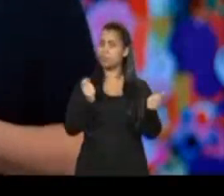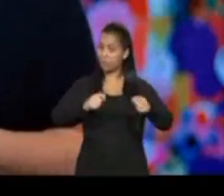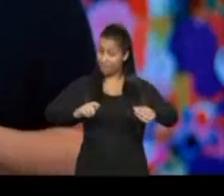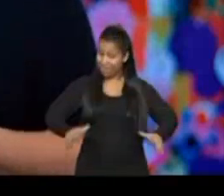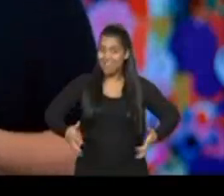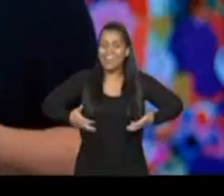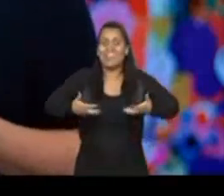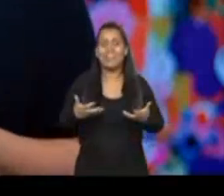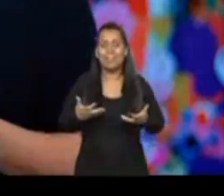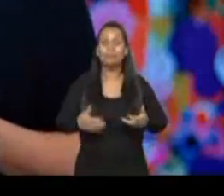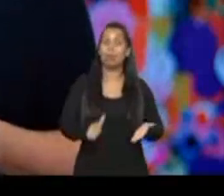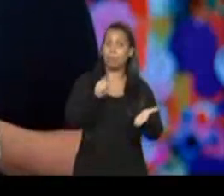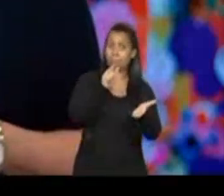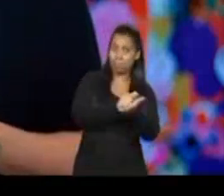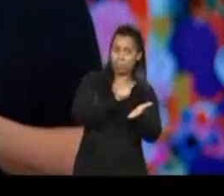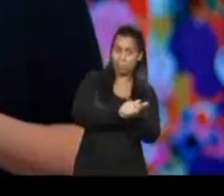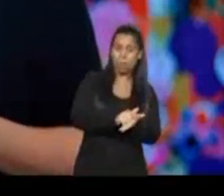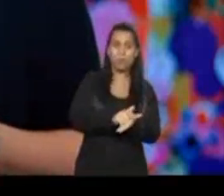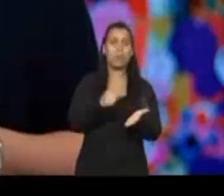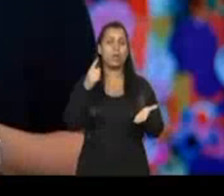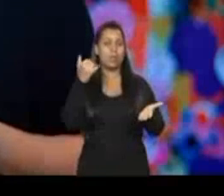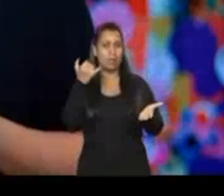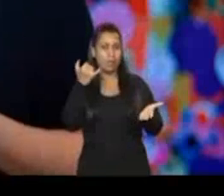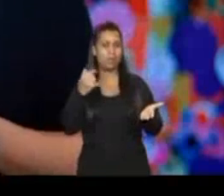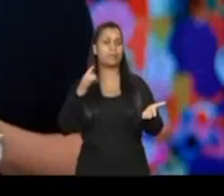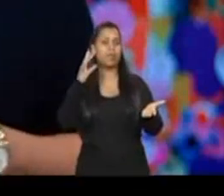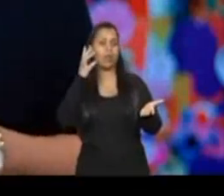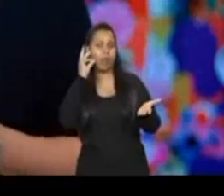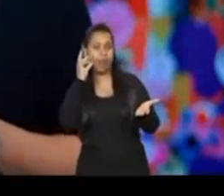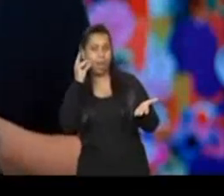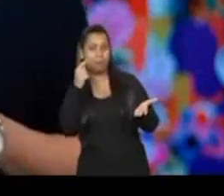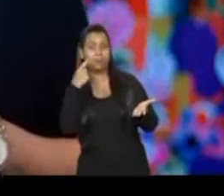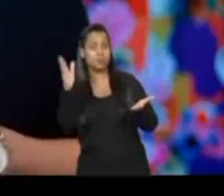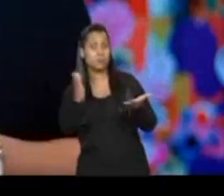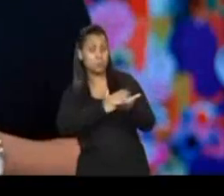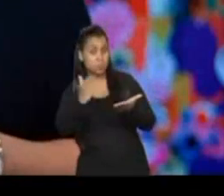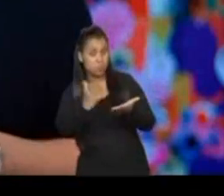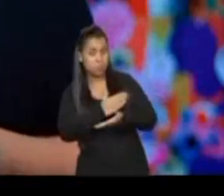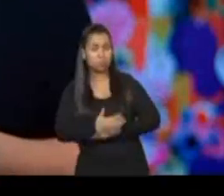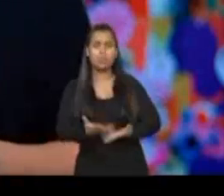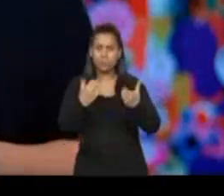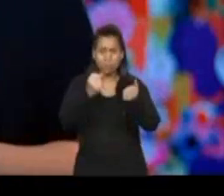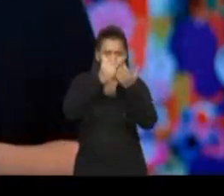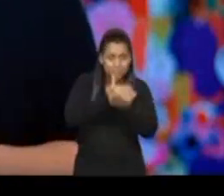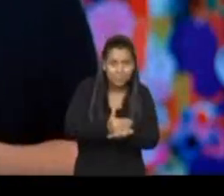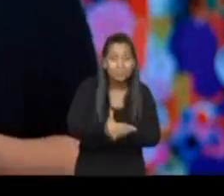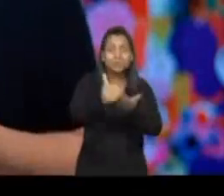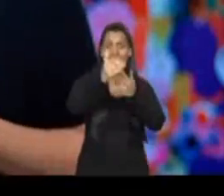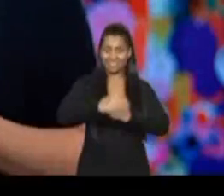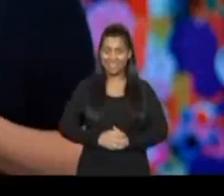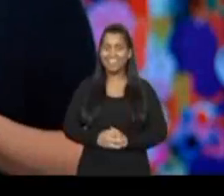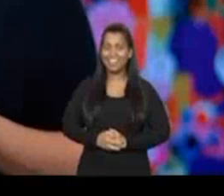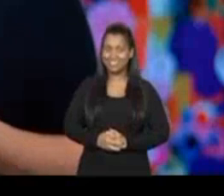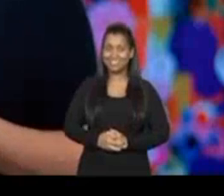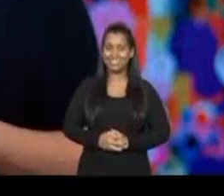nos animar. Pegue caneta, lápis, borracha, o seu livro e vamos começar as